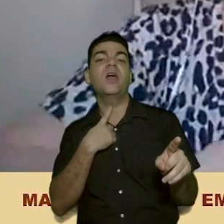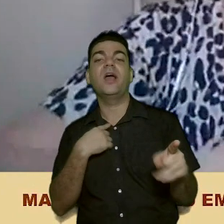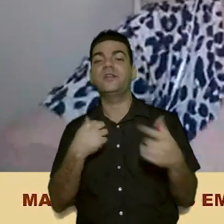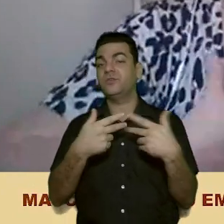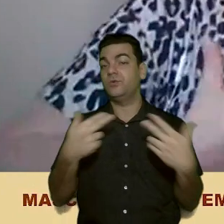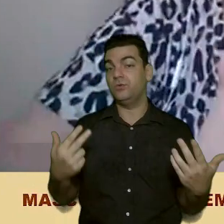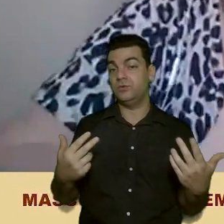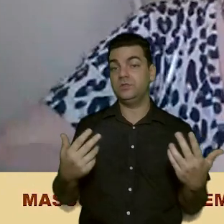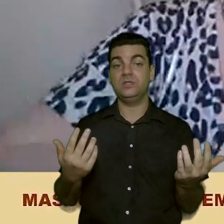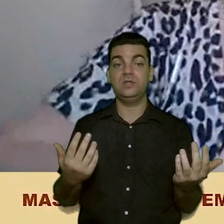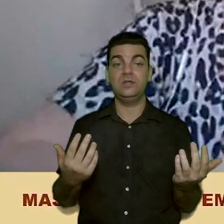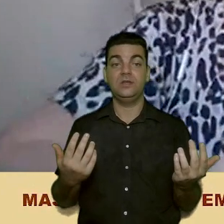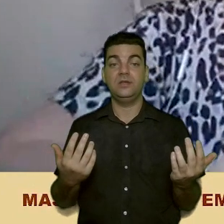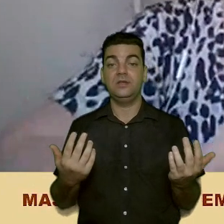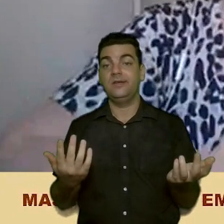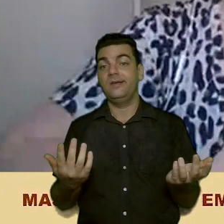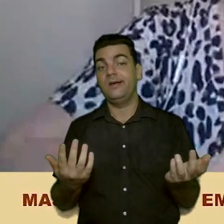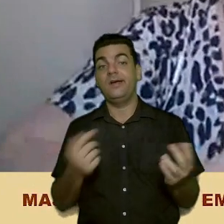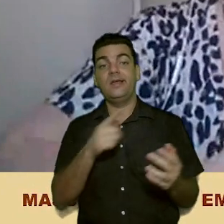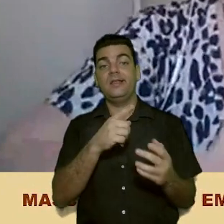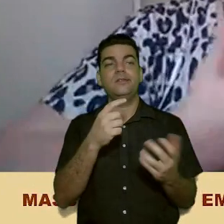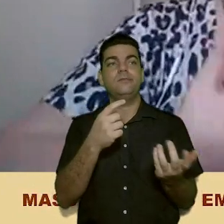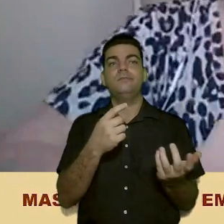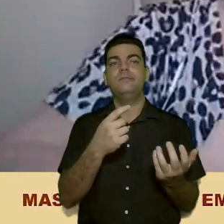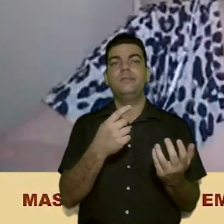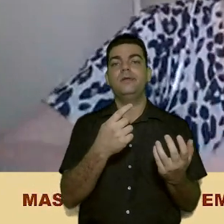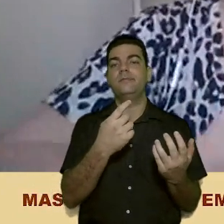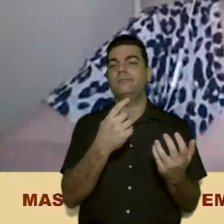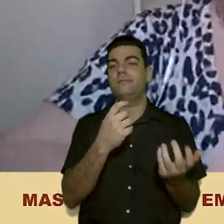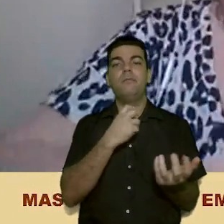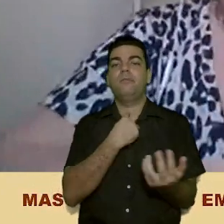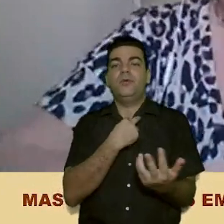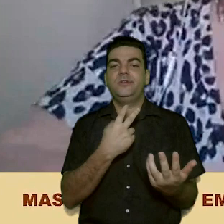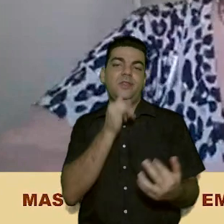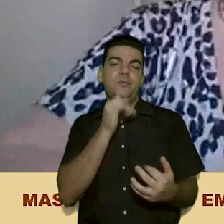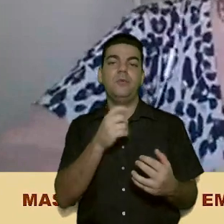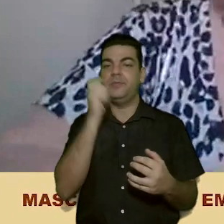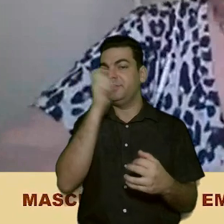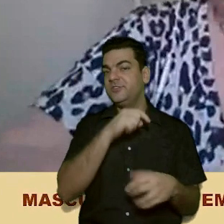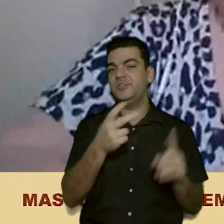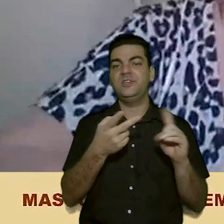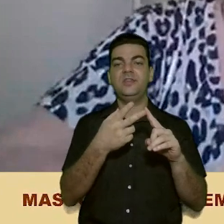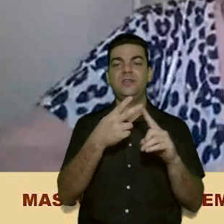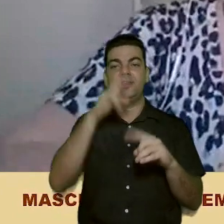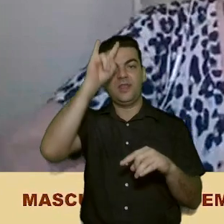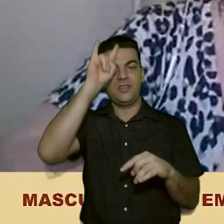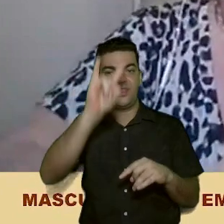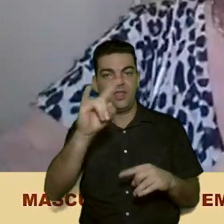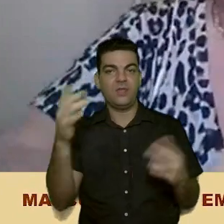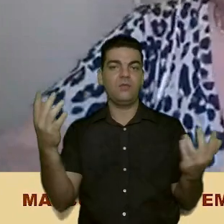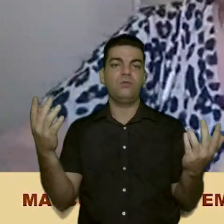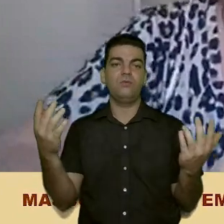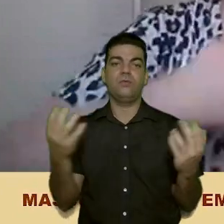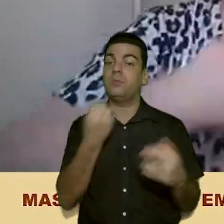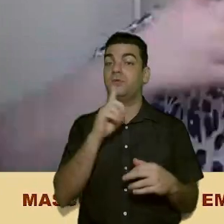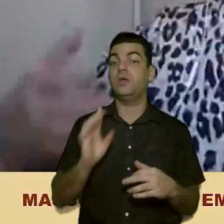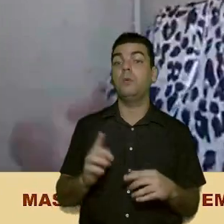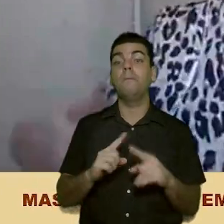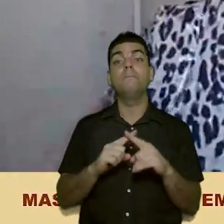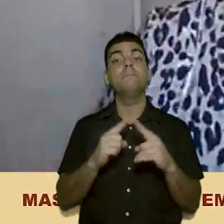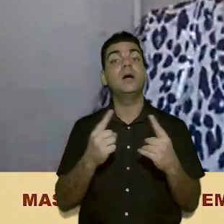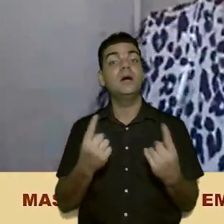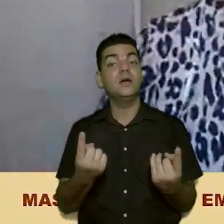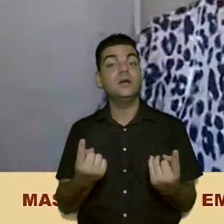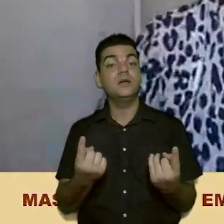desejo, mesmo que aquele comportamento cause dor, cause angústia, né? Uma traição não é agradável, uma mentira não é agradável para nenhuma